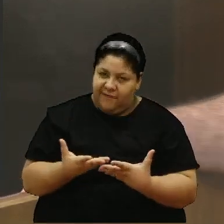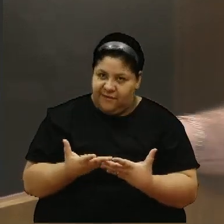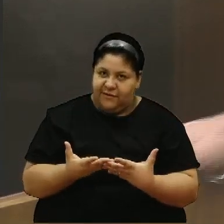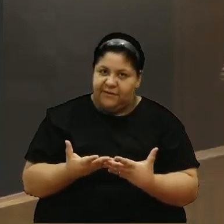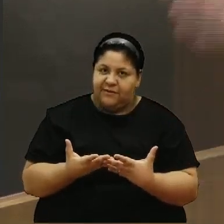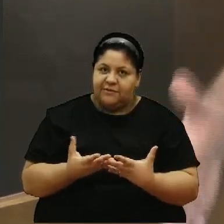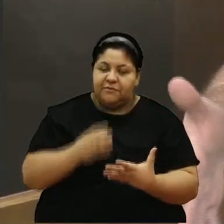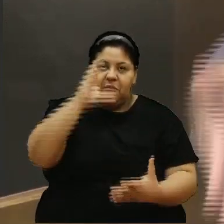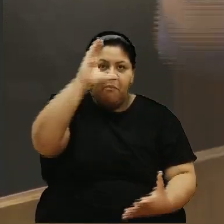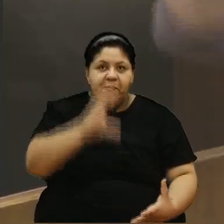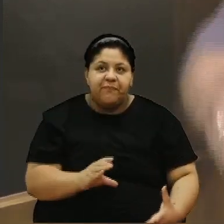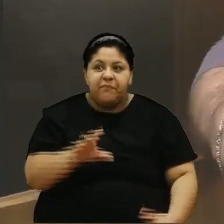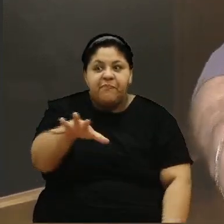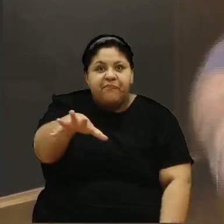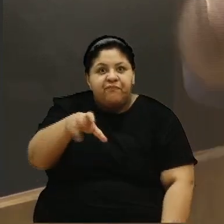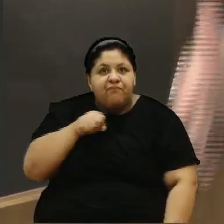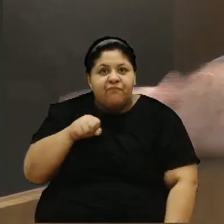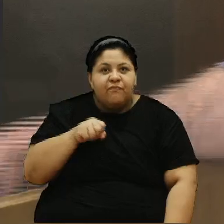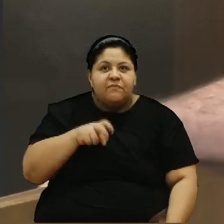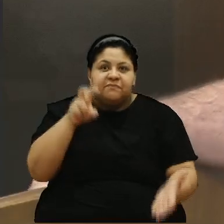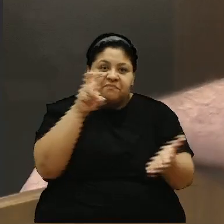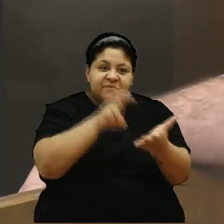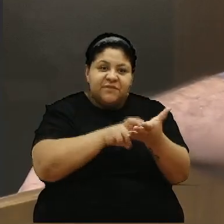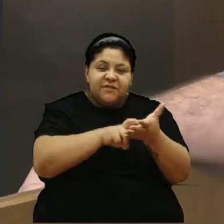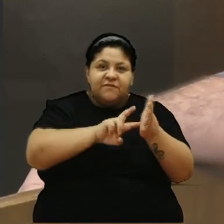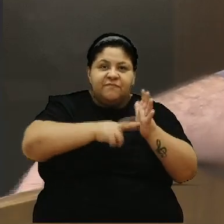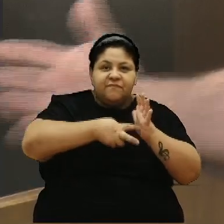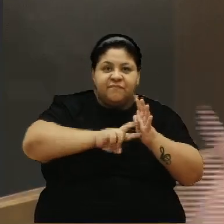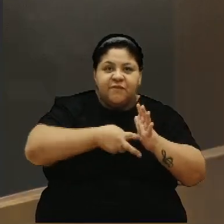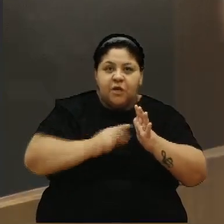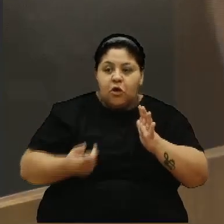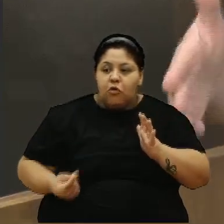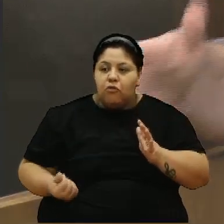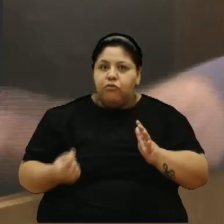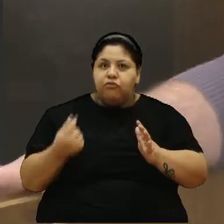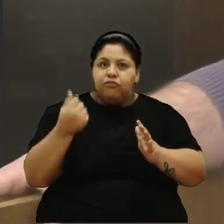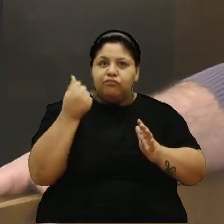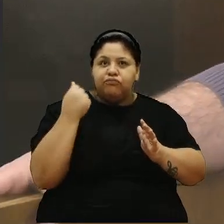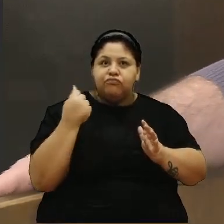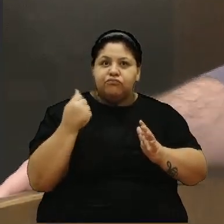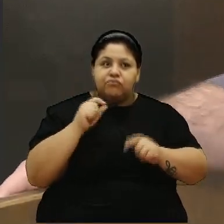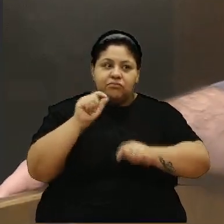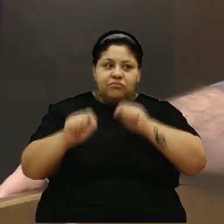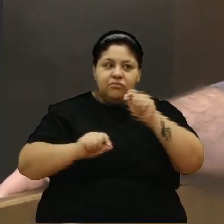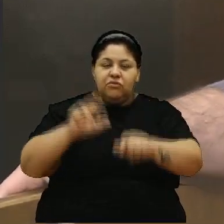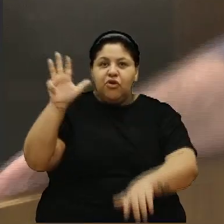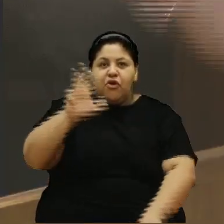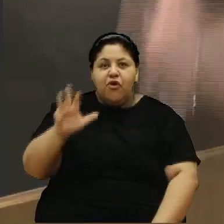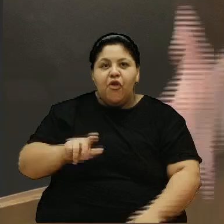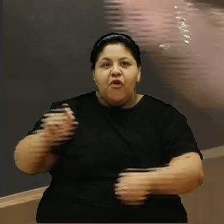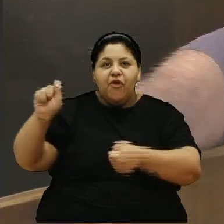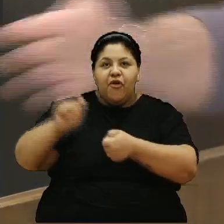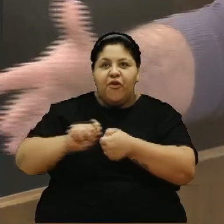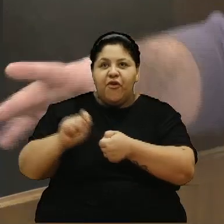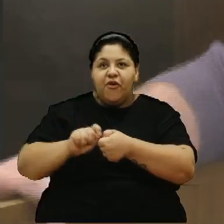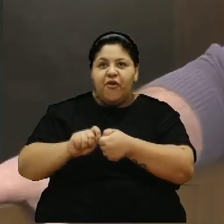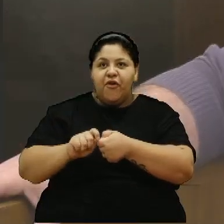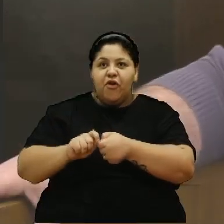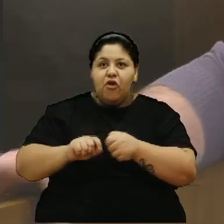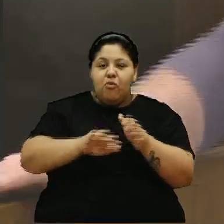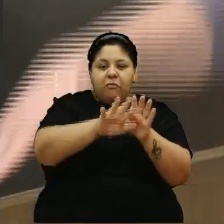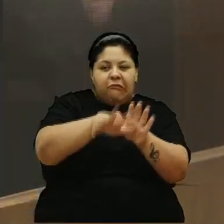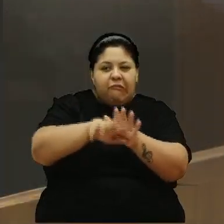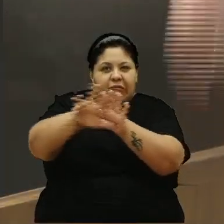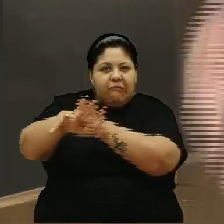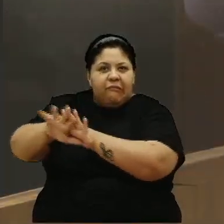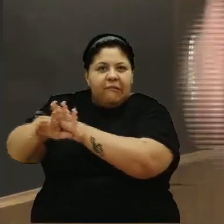esse cidadão coloca a mão, os banqueiros e os sindicatos enriquecem. Onde esse cidadão coloca a mão, a companheirada rouba à